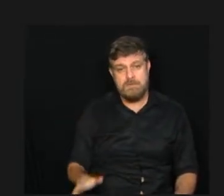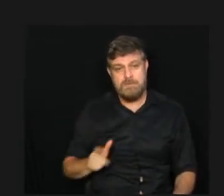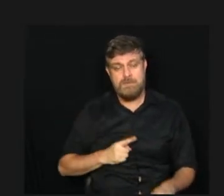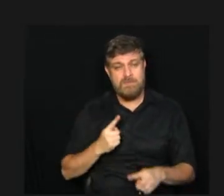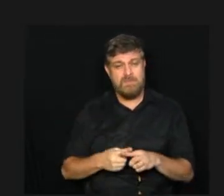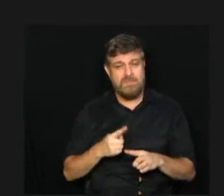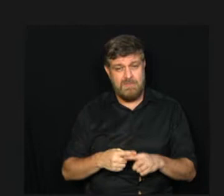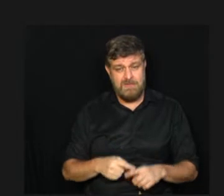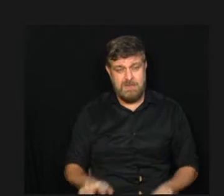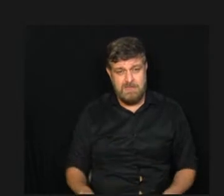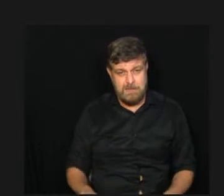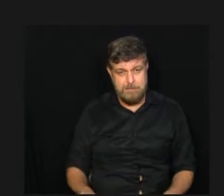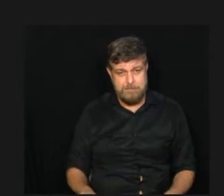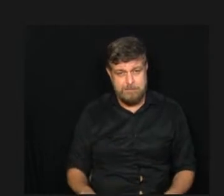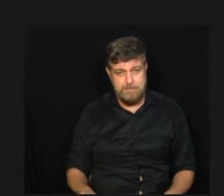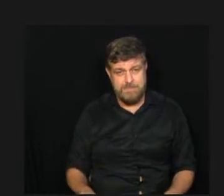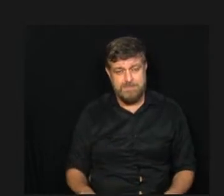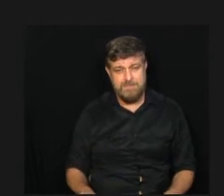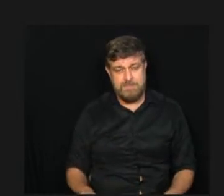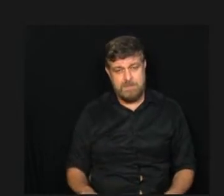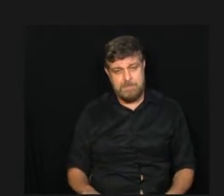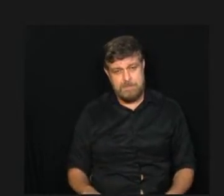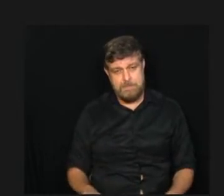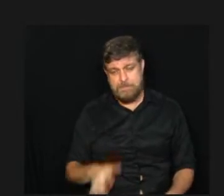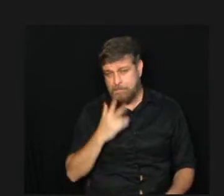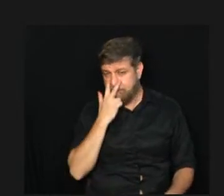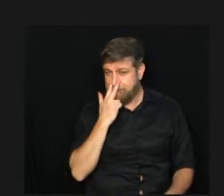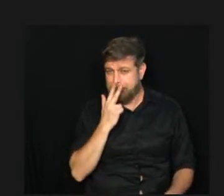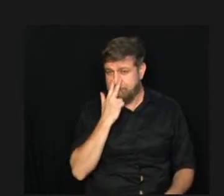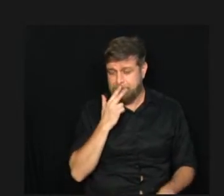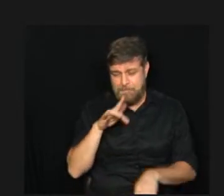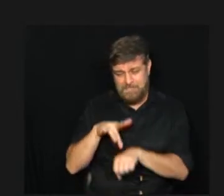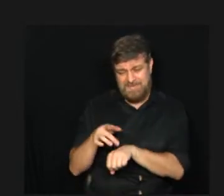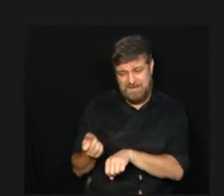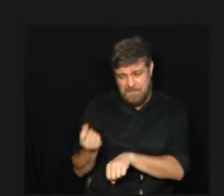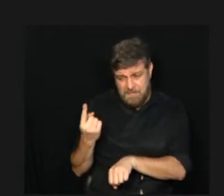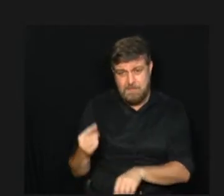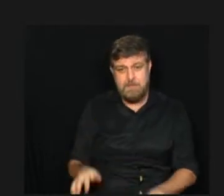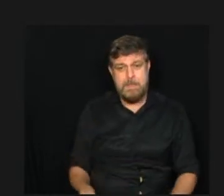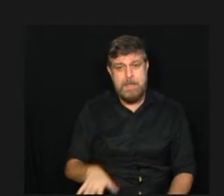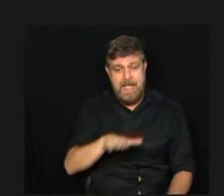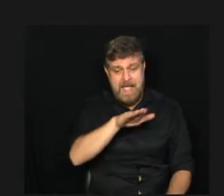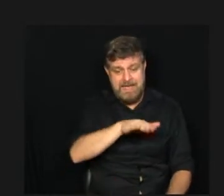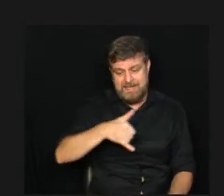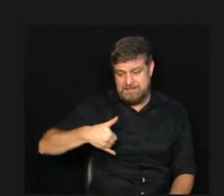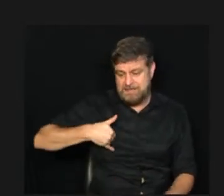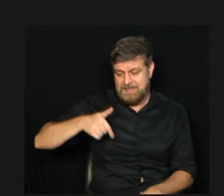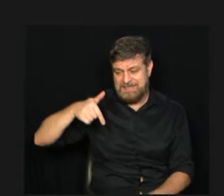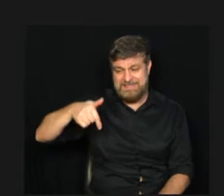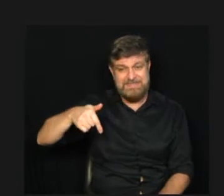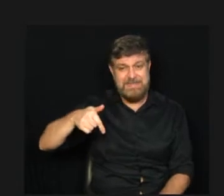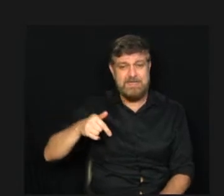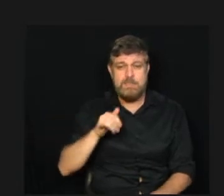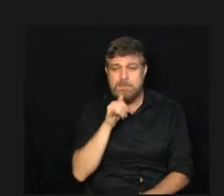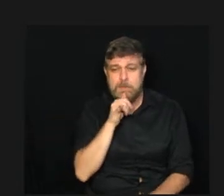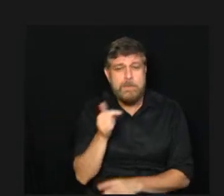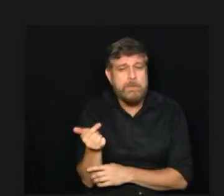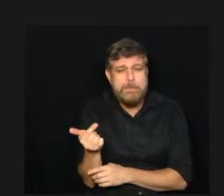comum, embora pareça estranho, mas uma criança aos 7 anos não ter, por exemplo,